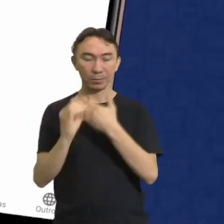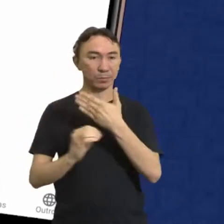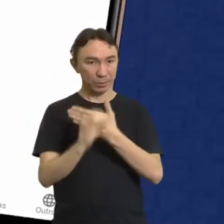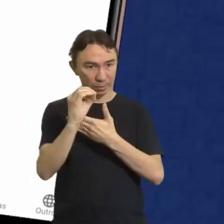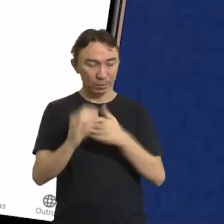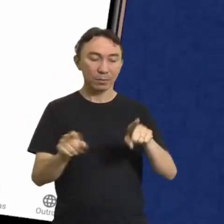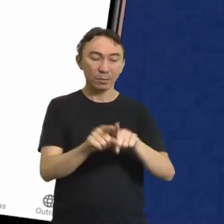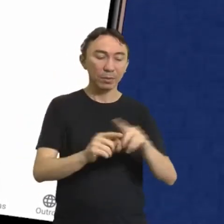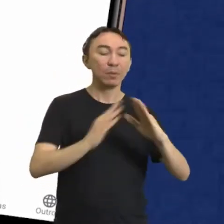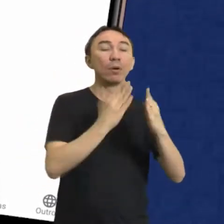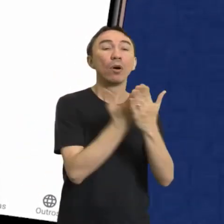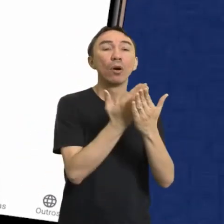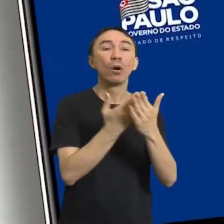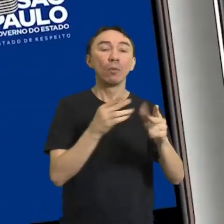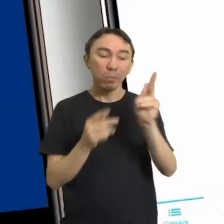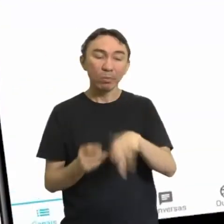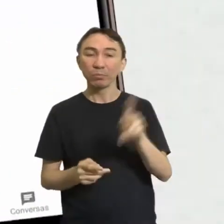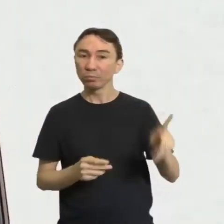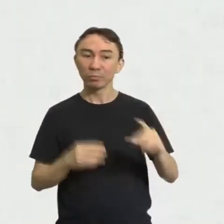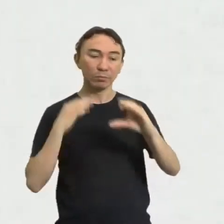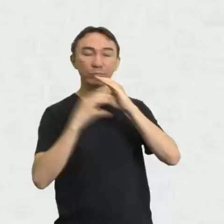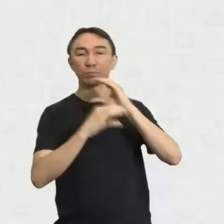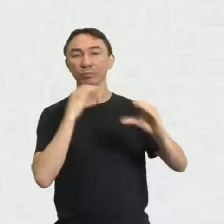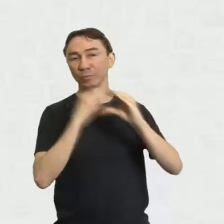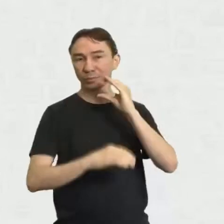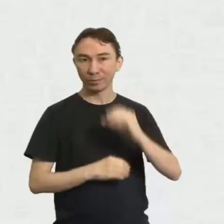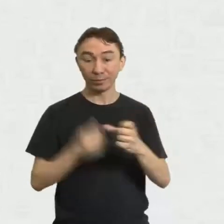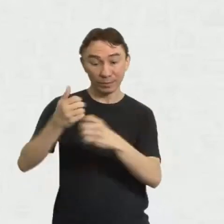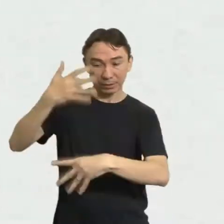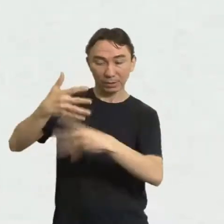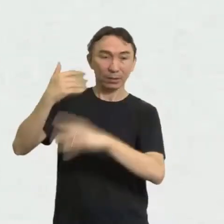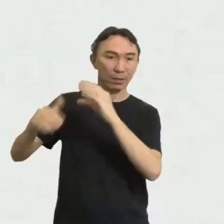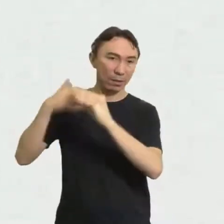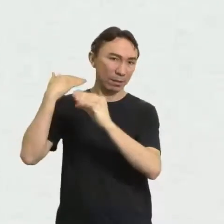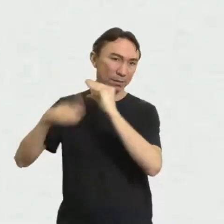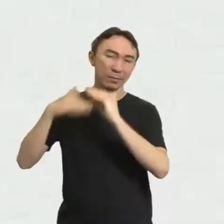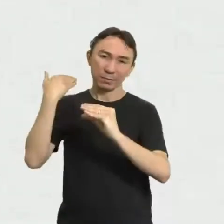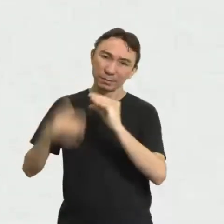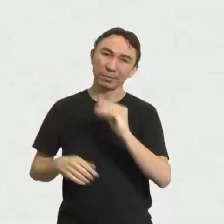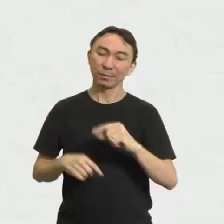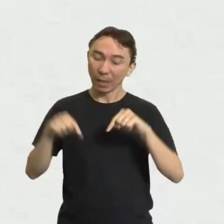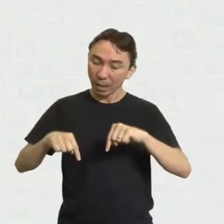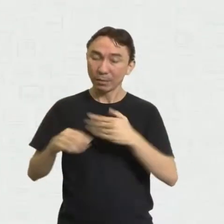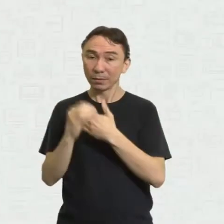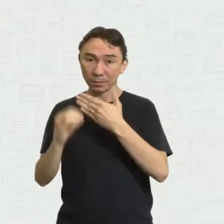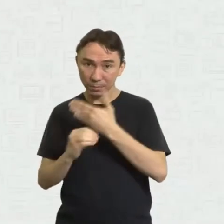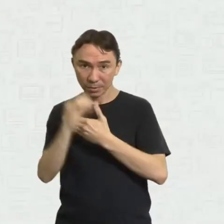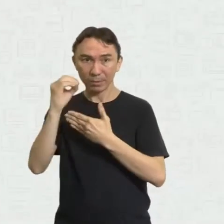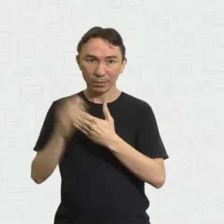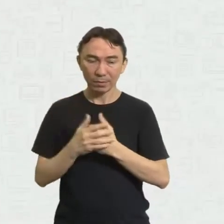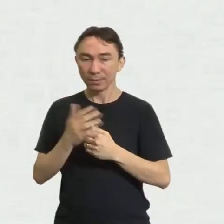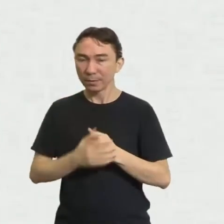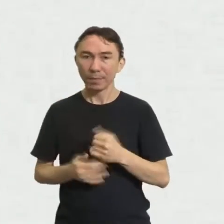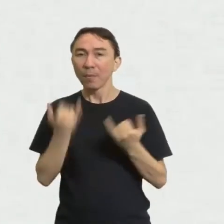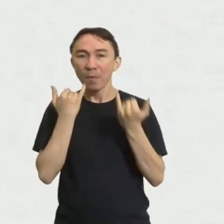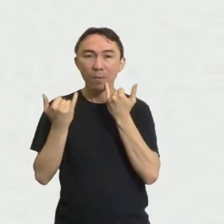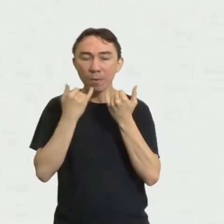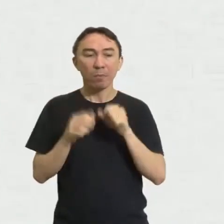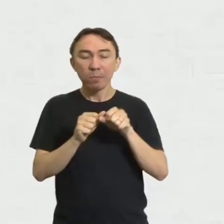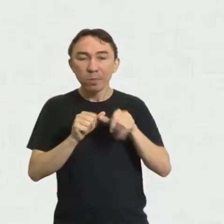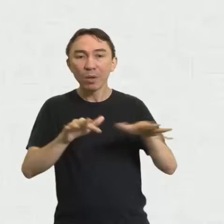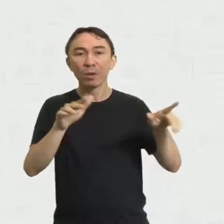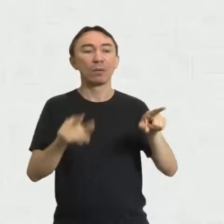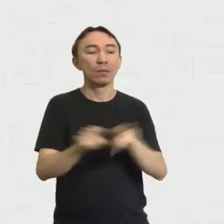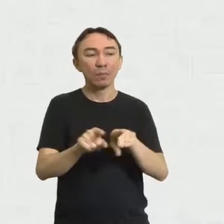rede. Pelo chat, os professores do Centro de Mídias compartilham informações e ficam sabendo se suas aulas estão